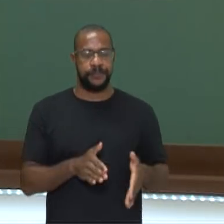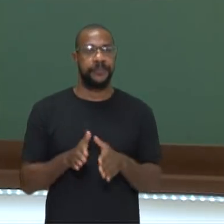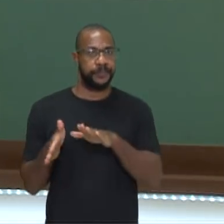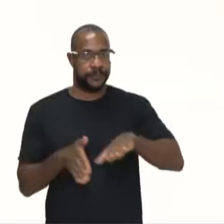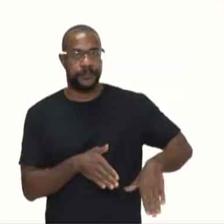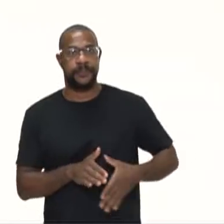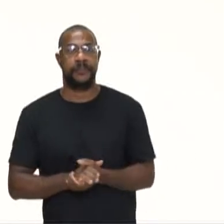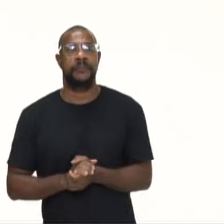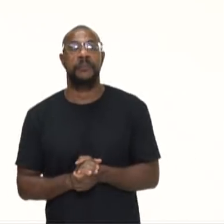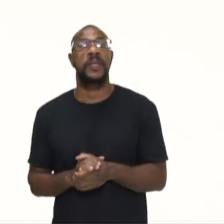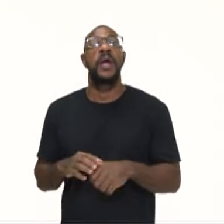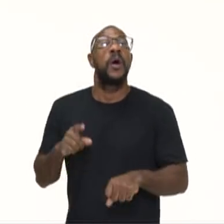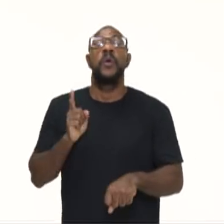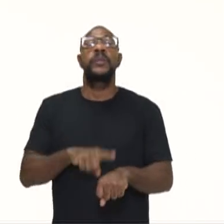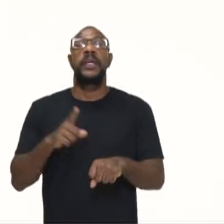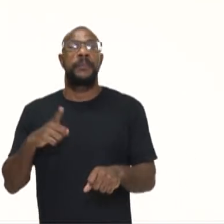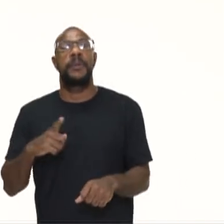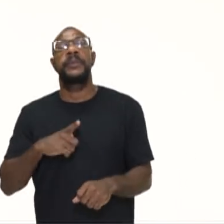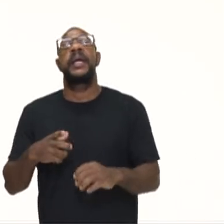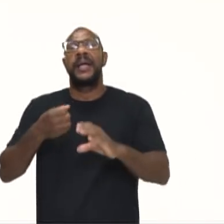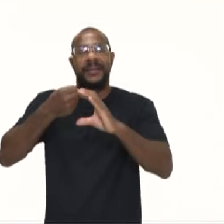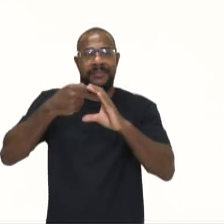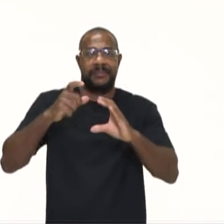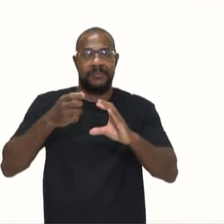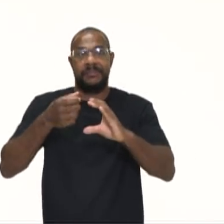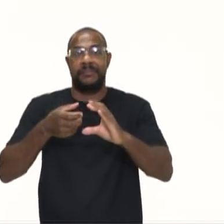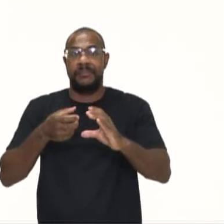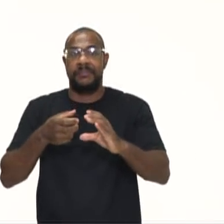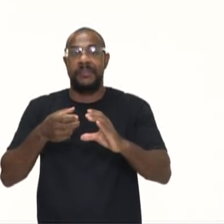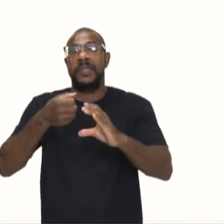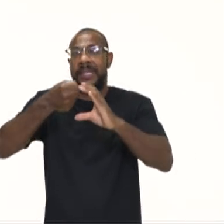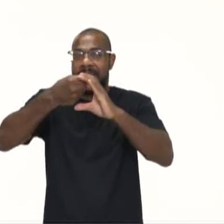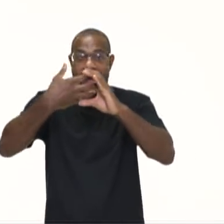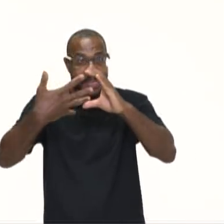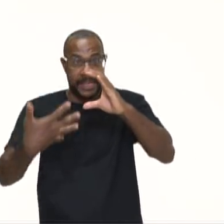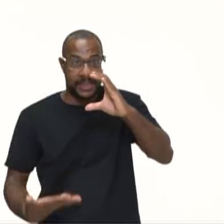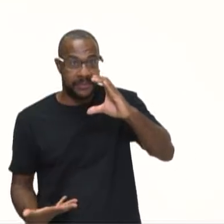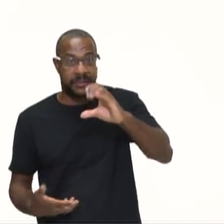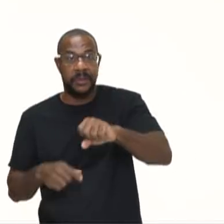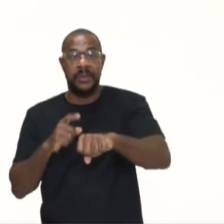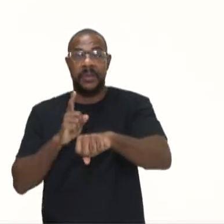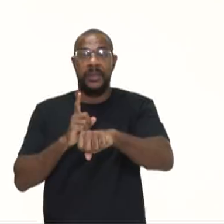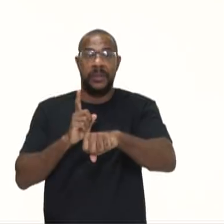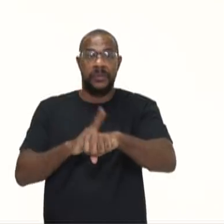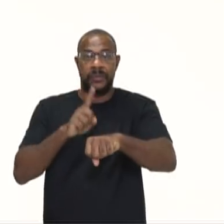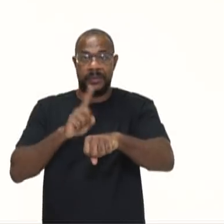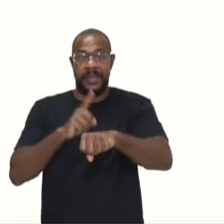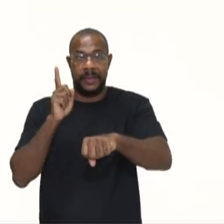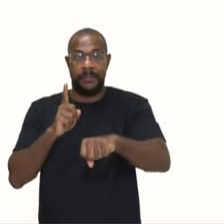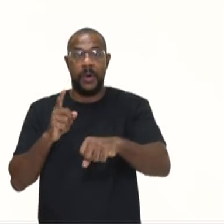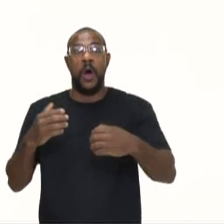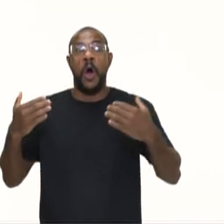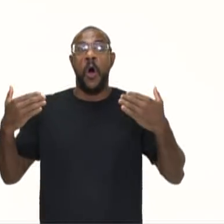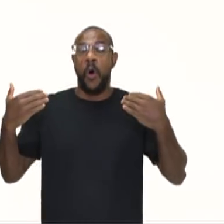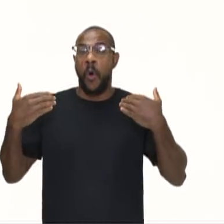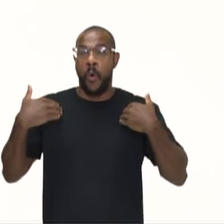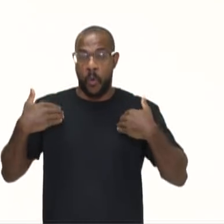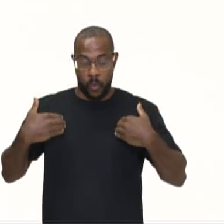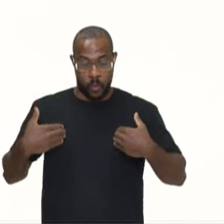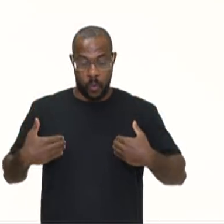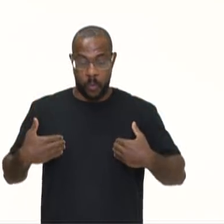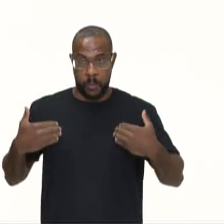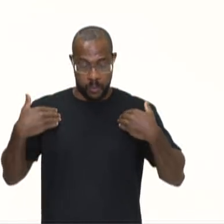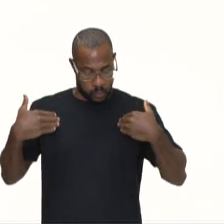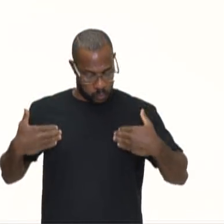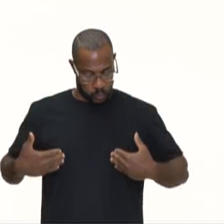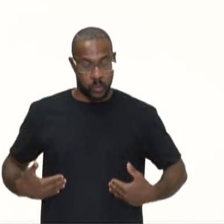ainda. Além dessas características do tempo, que nós vimos nos slides anteriores, o corpo precisa estar aberto às